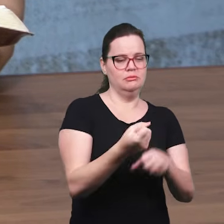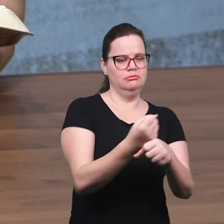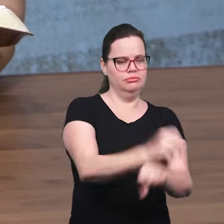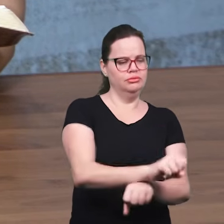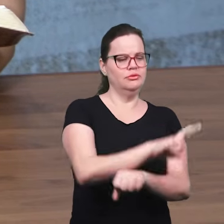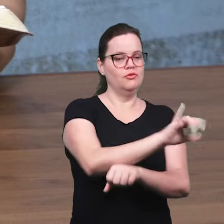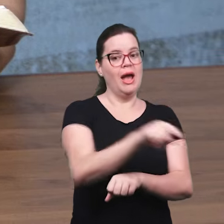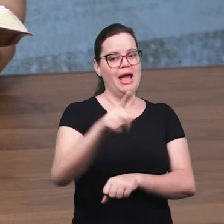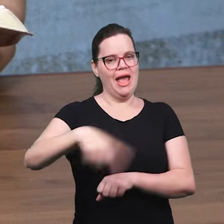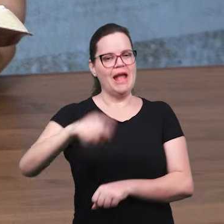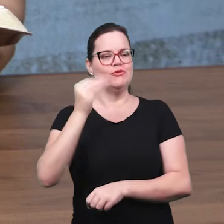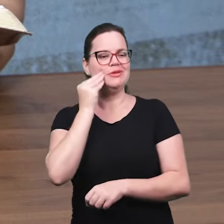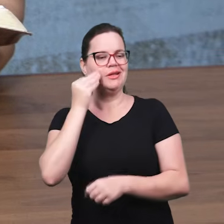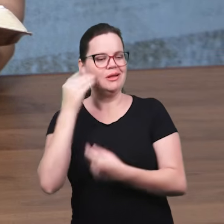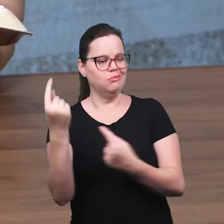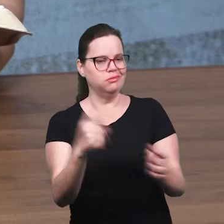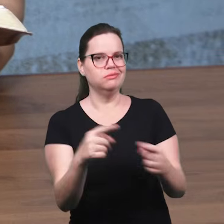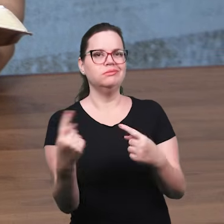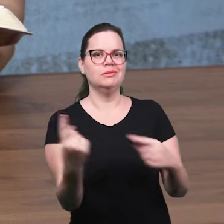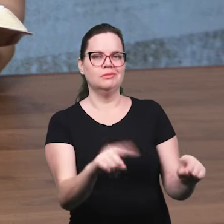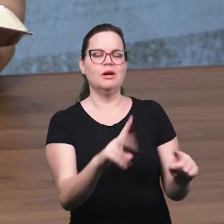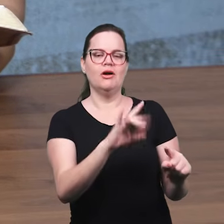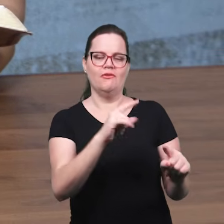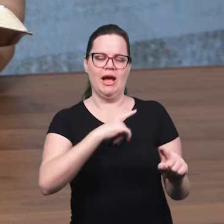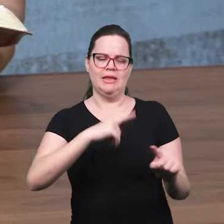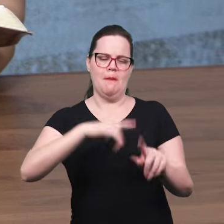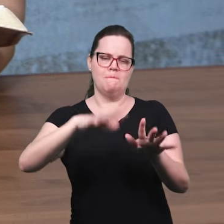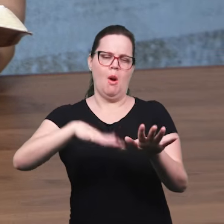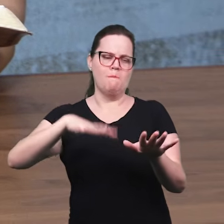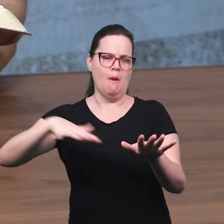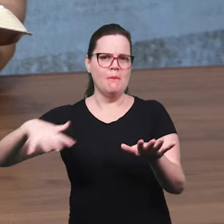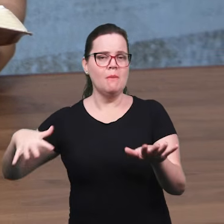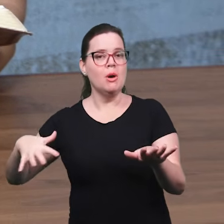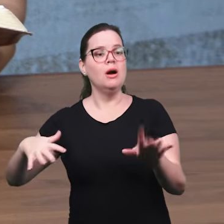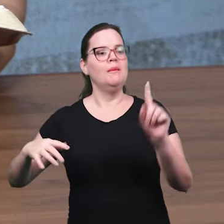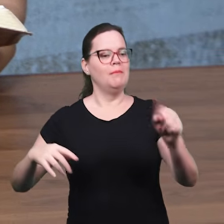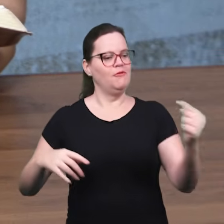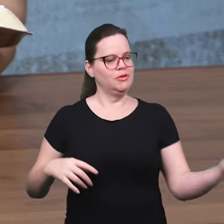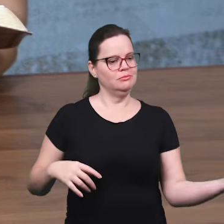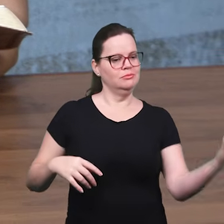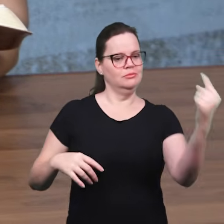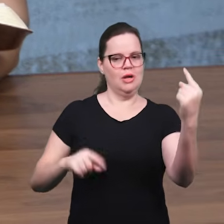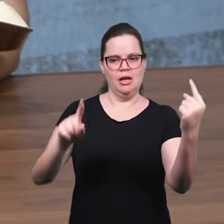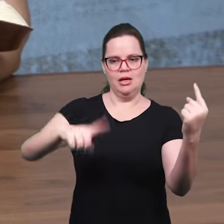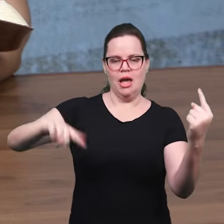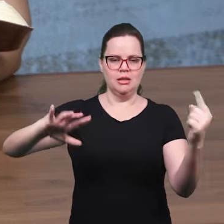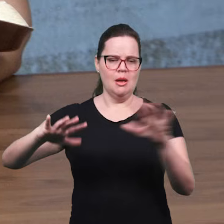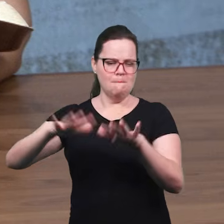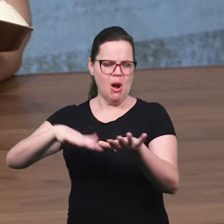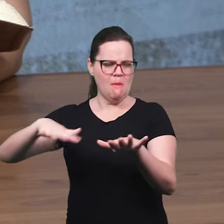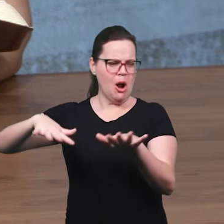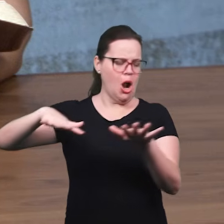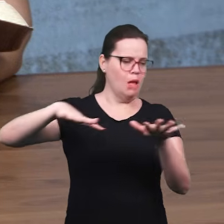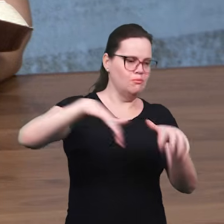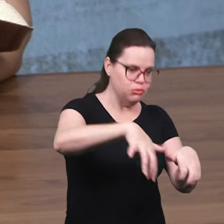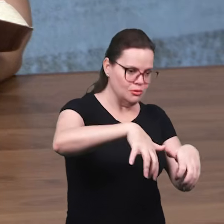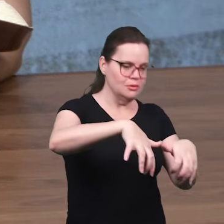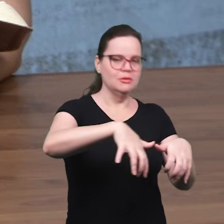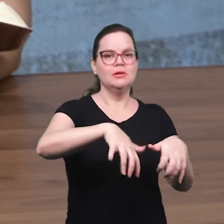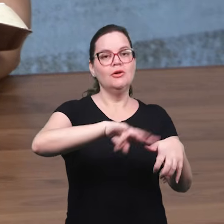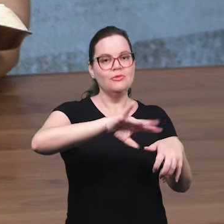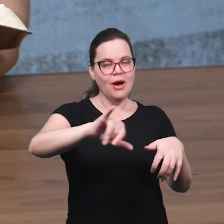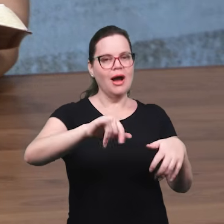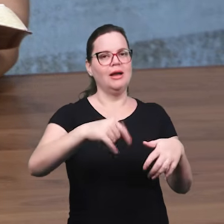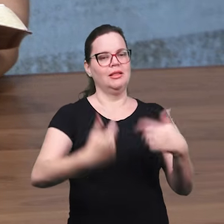de ti, virão em grilhões e diante de ti se prostrarão. Far-te-ão